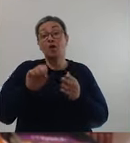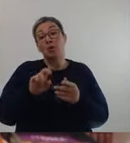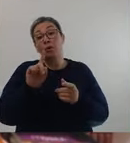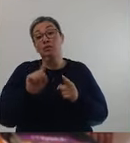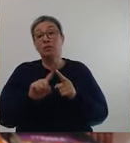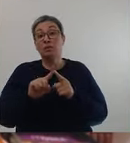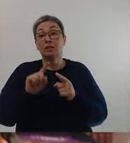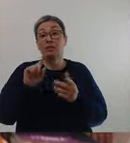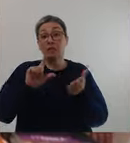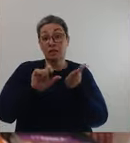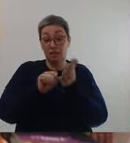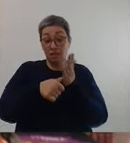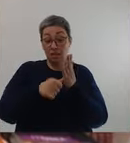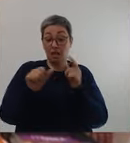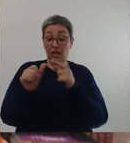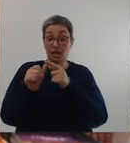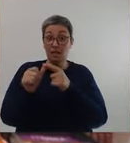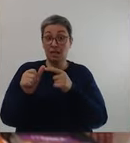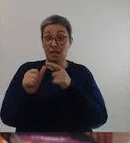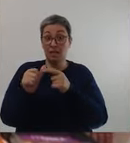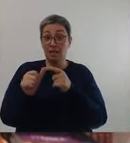datiloscópica, ou seja,